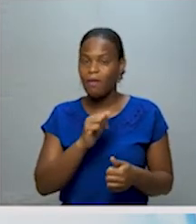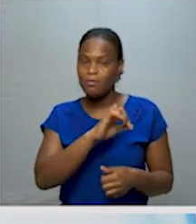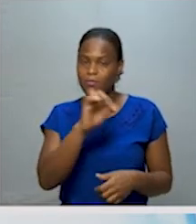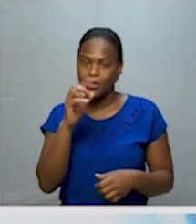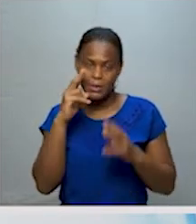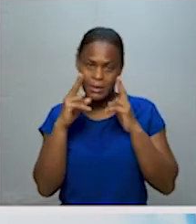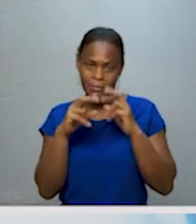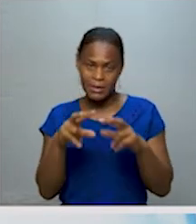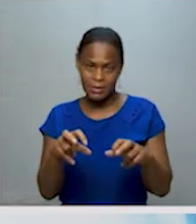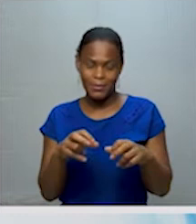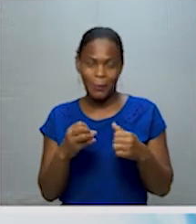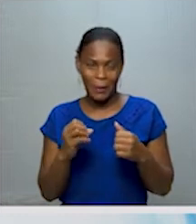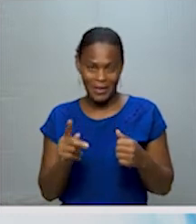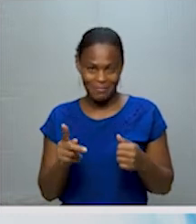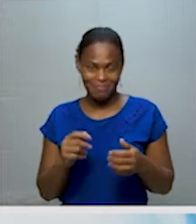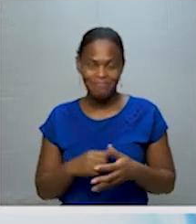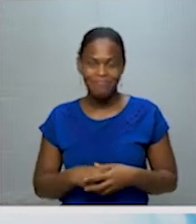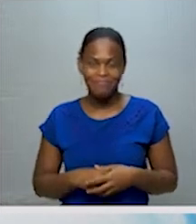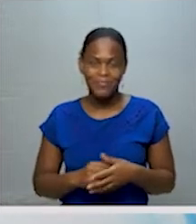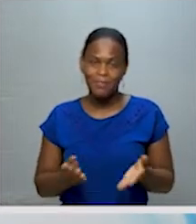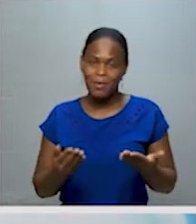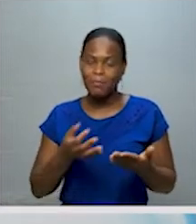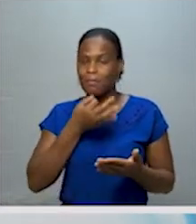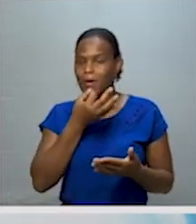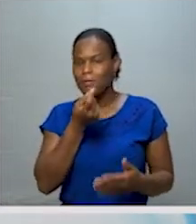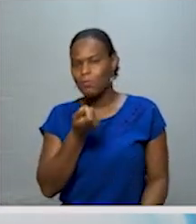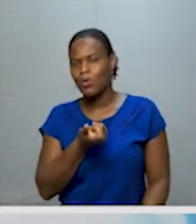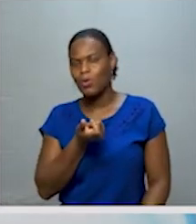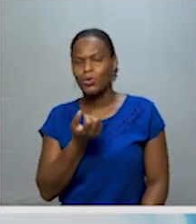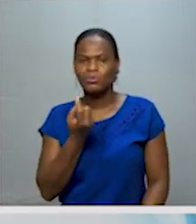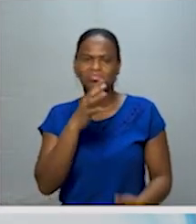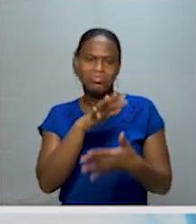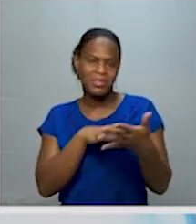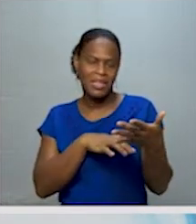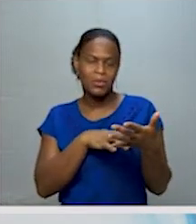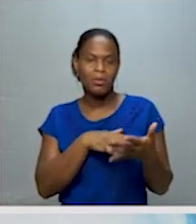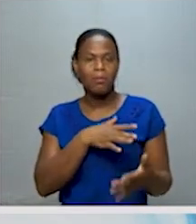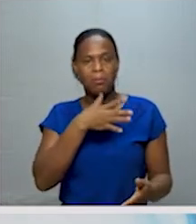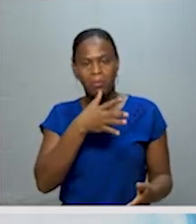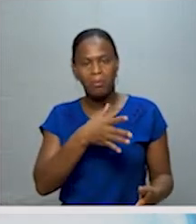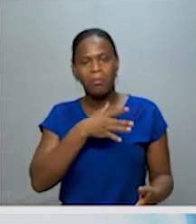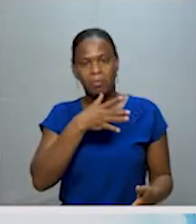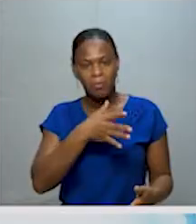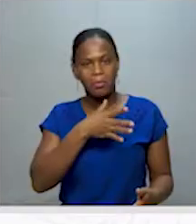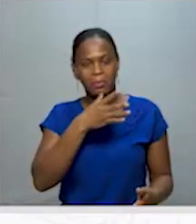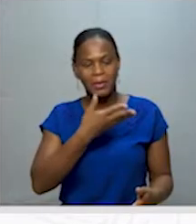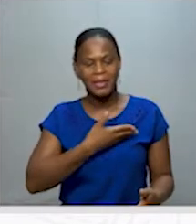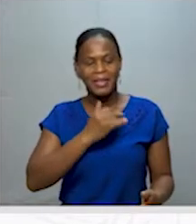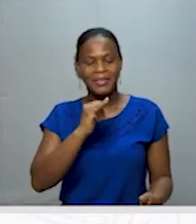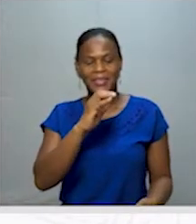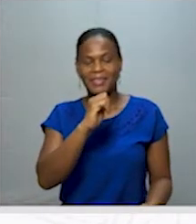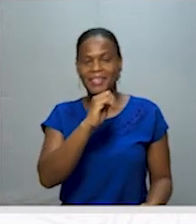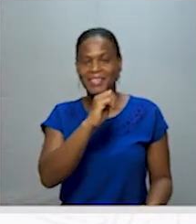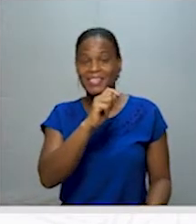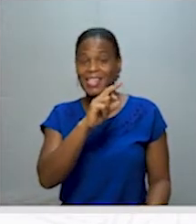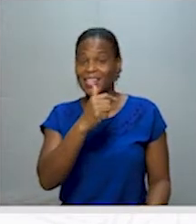vossas pesquisas. Está bem? Então, vamos falar um pouco sobre textos dissertativos.